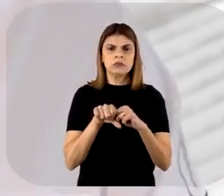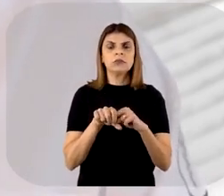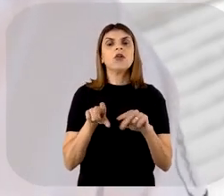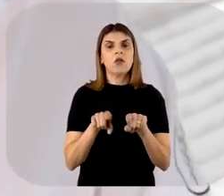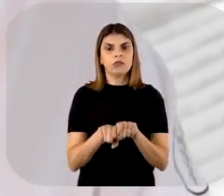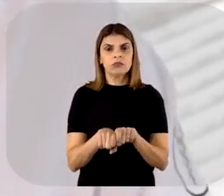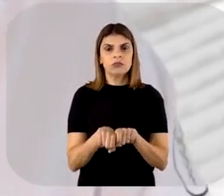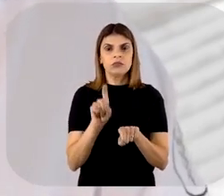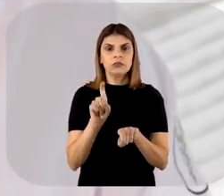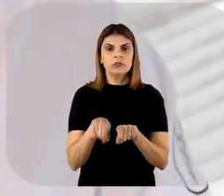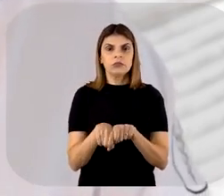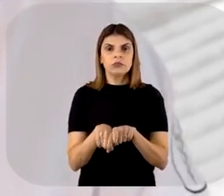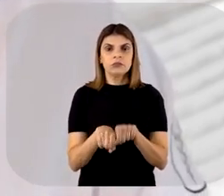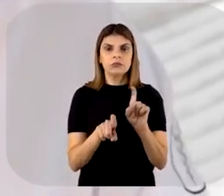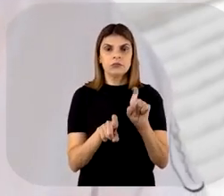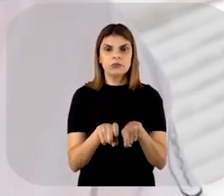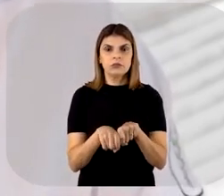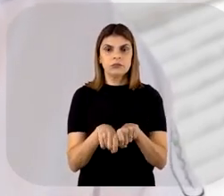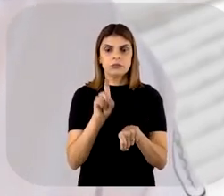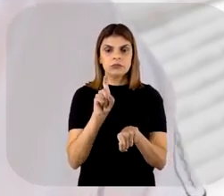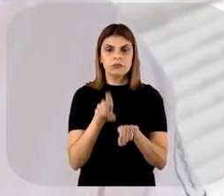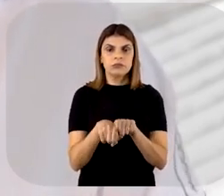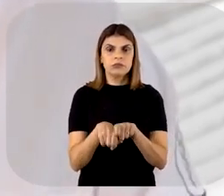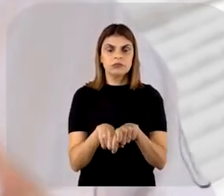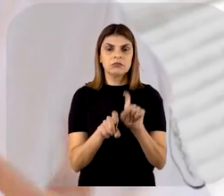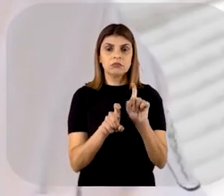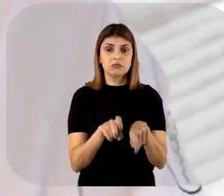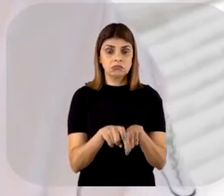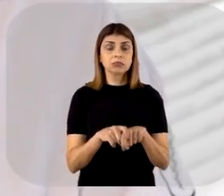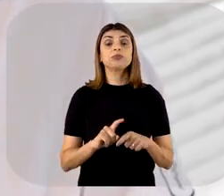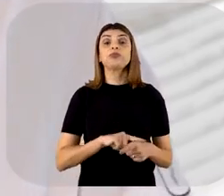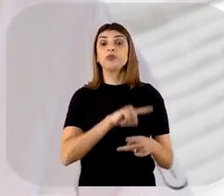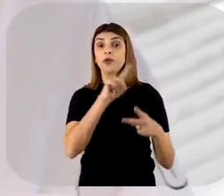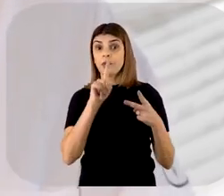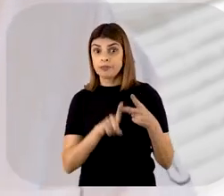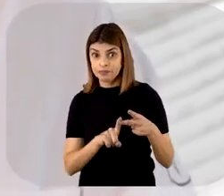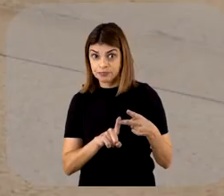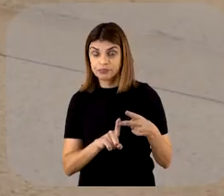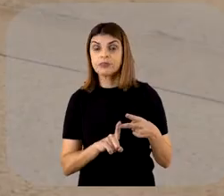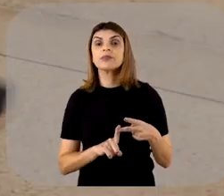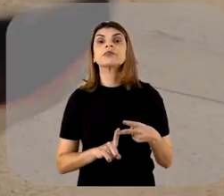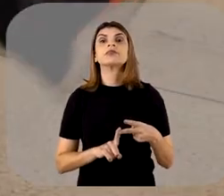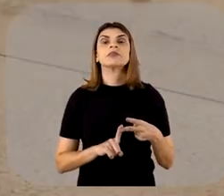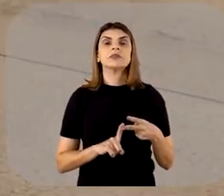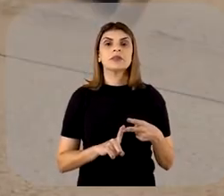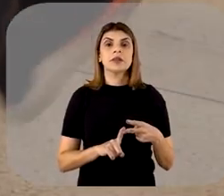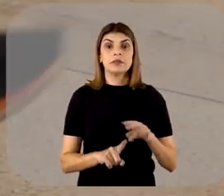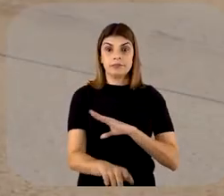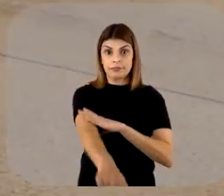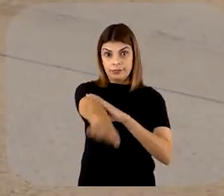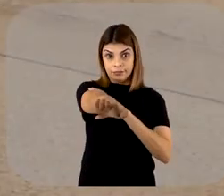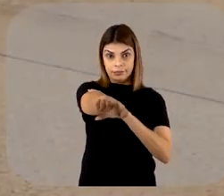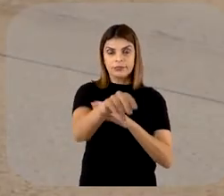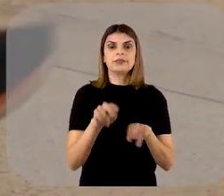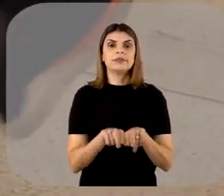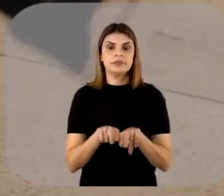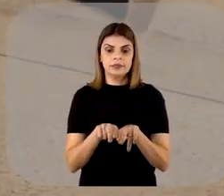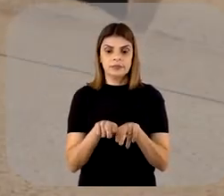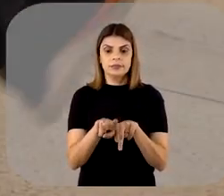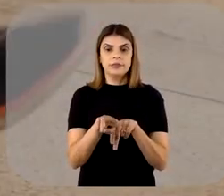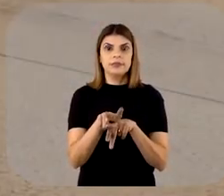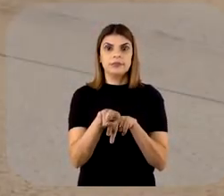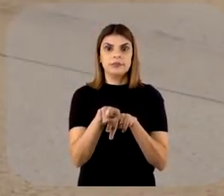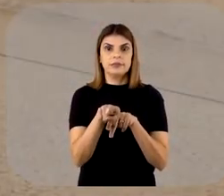realizar um movimento simples de levantar a coxa. Outro movimento é estender, esticar